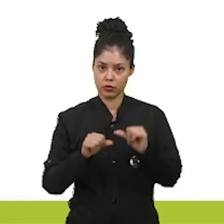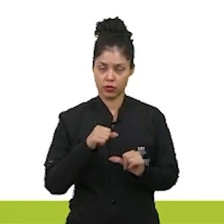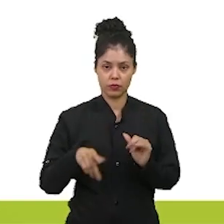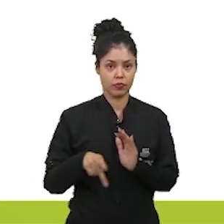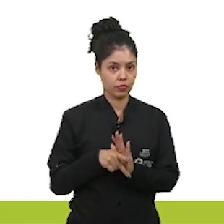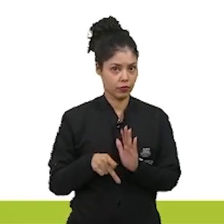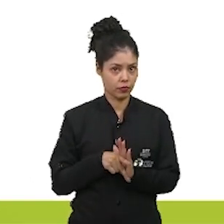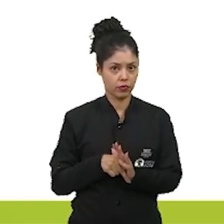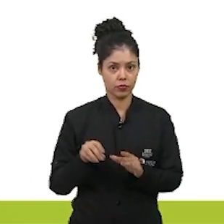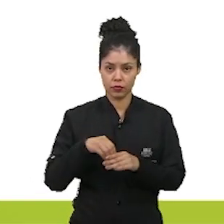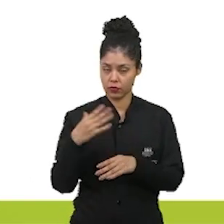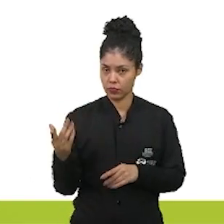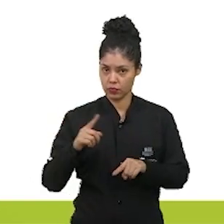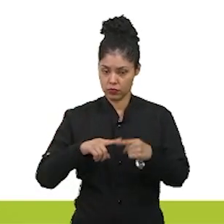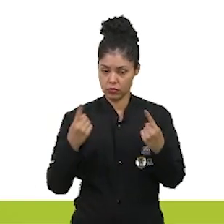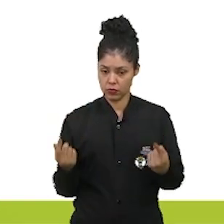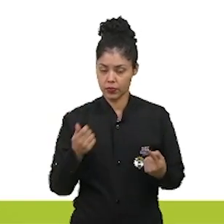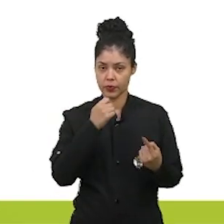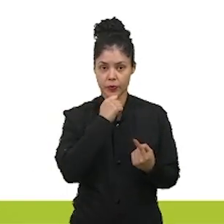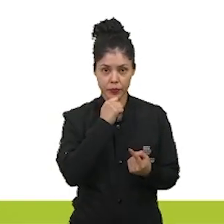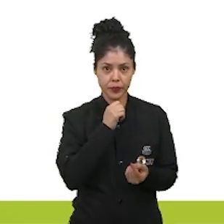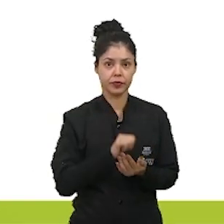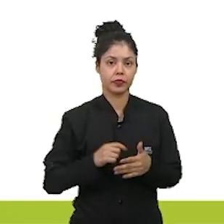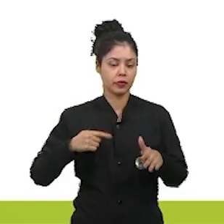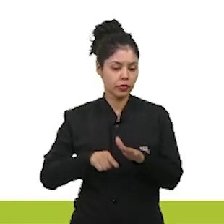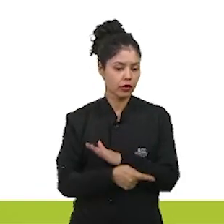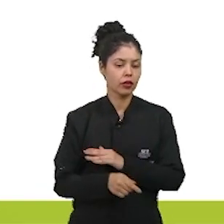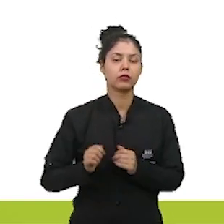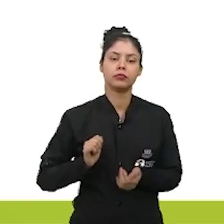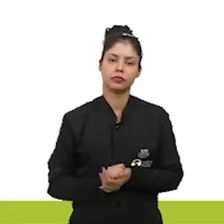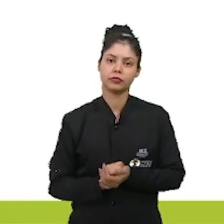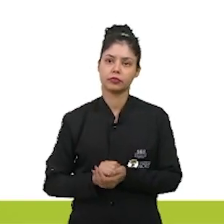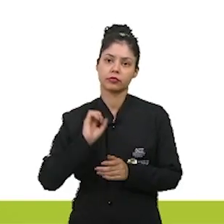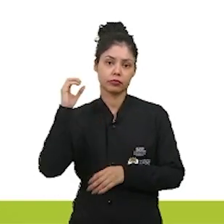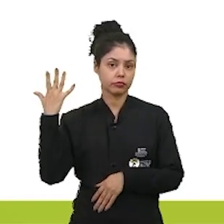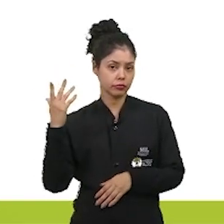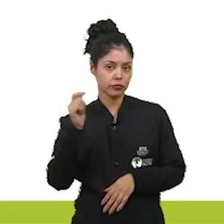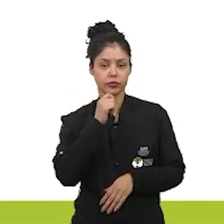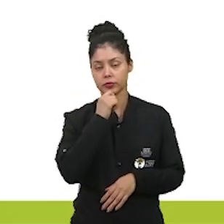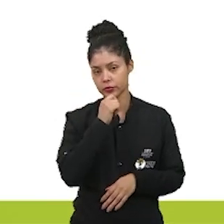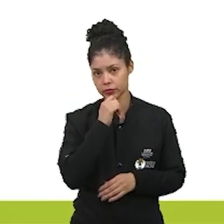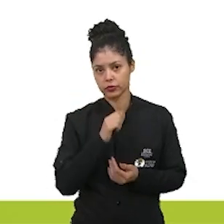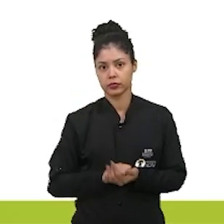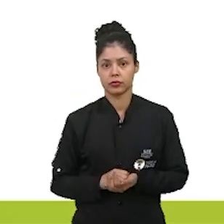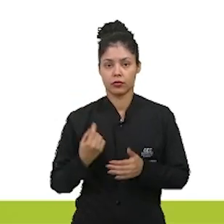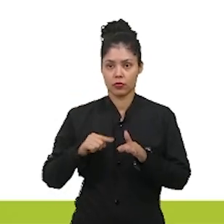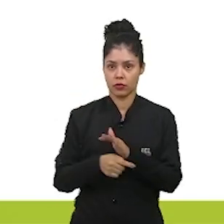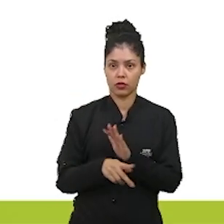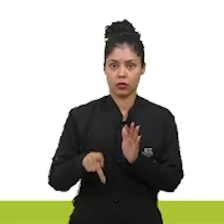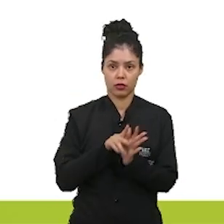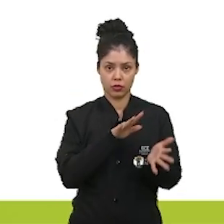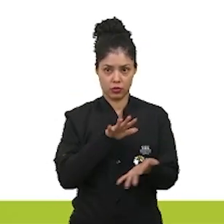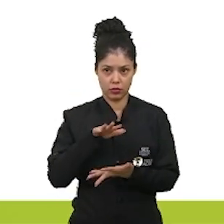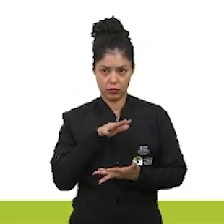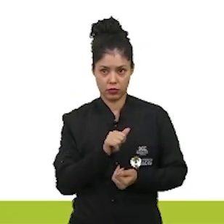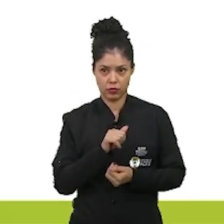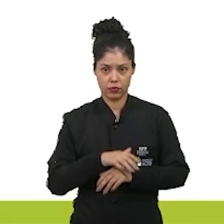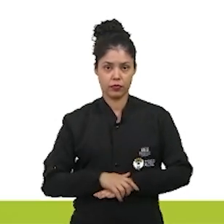relevo na forma externa, porém foram agentes internos, endógenos, que acontecem ali no interior da